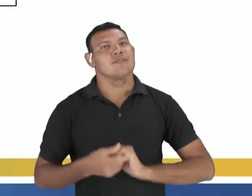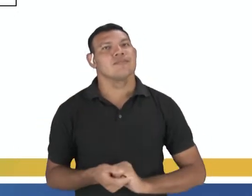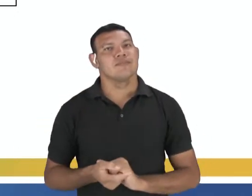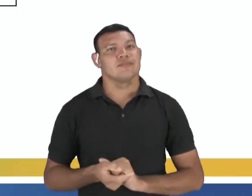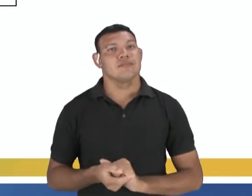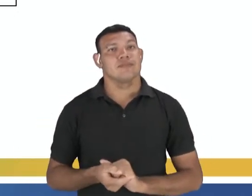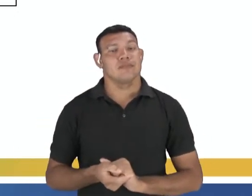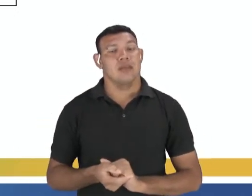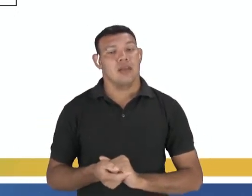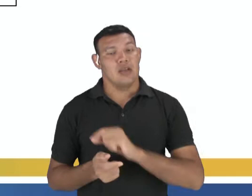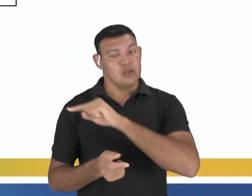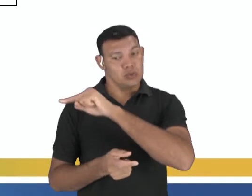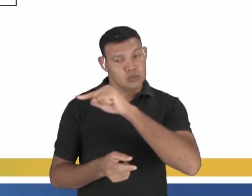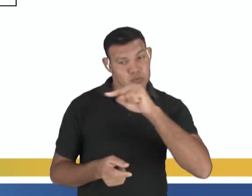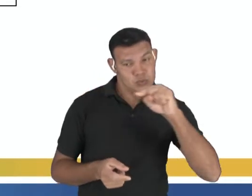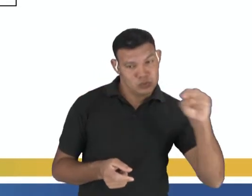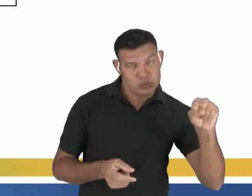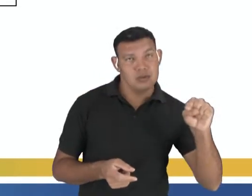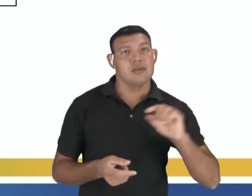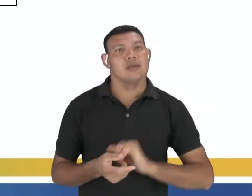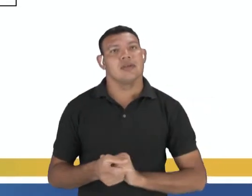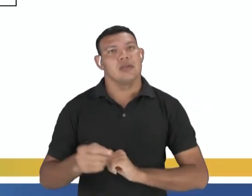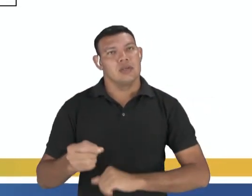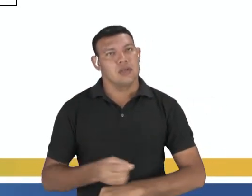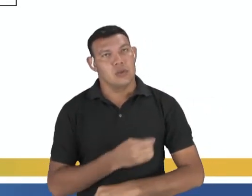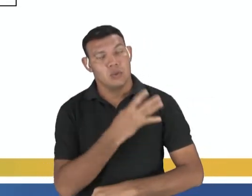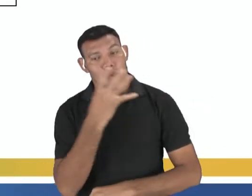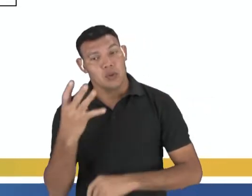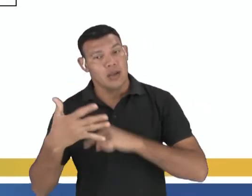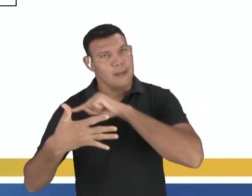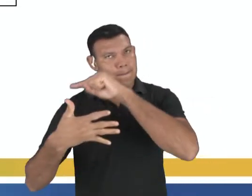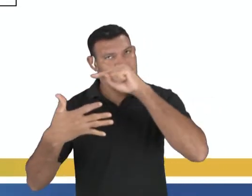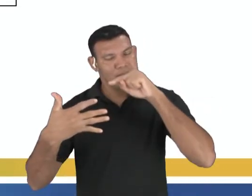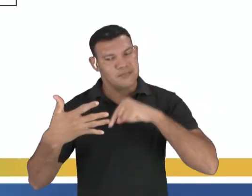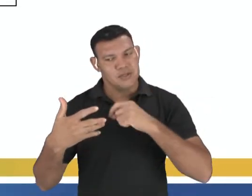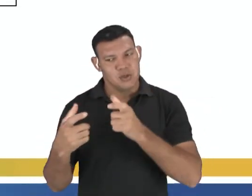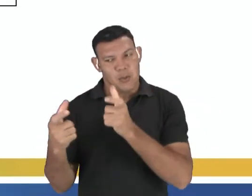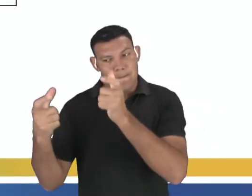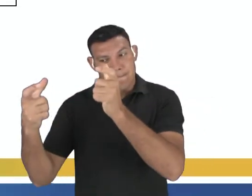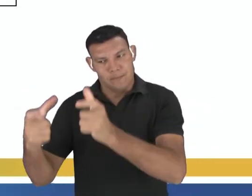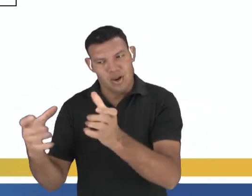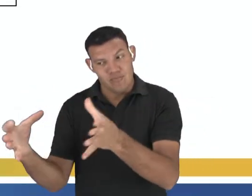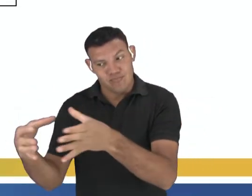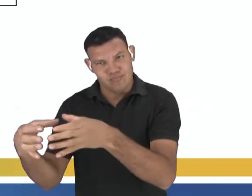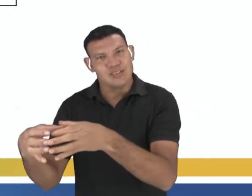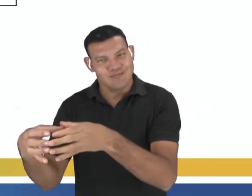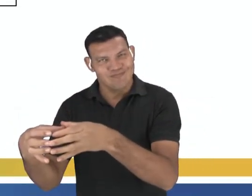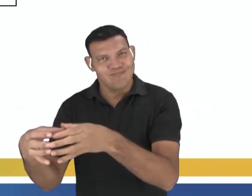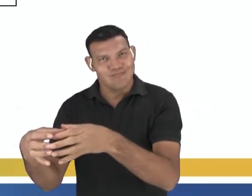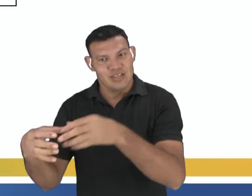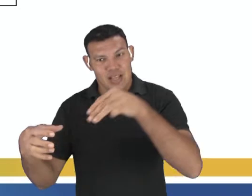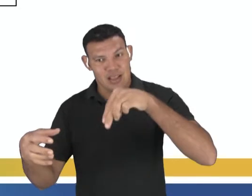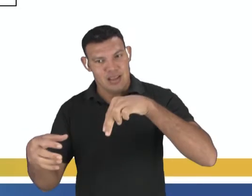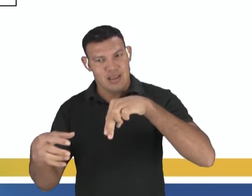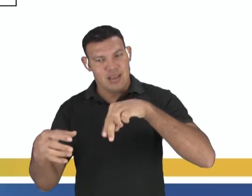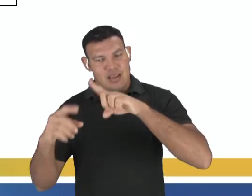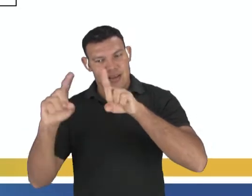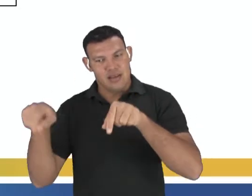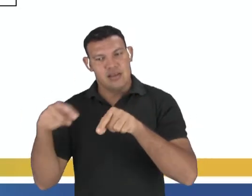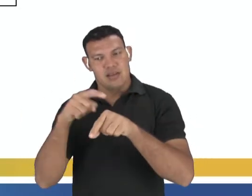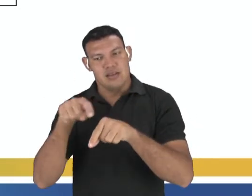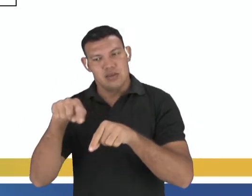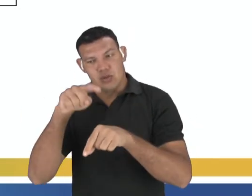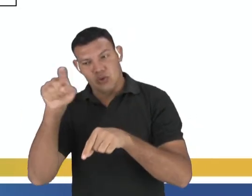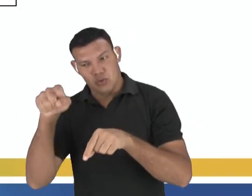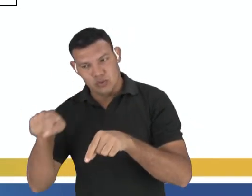E, sobre, né, a gente vai dividir pela quantidade de elementos do espaço amostral, que é o nosso N de ômega. E faz todo sentido,